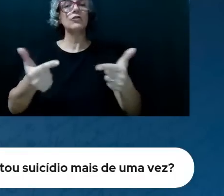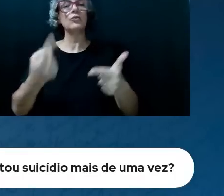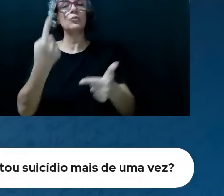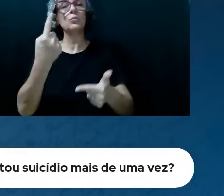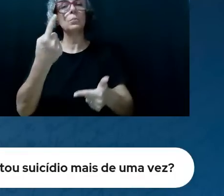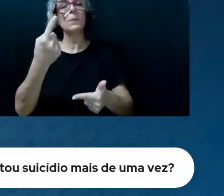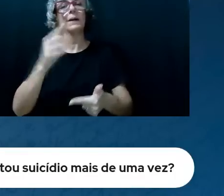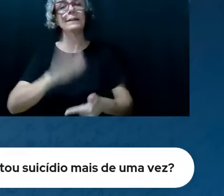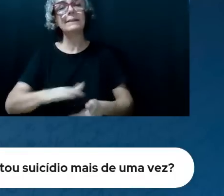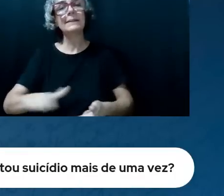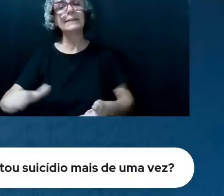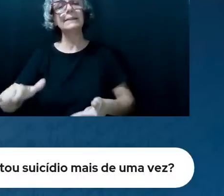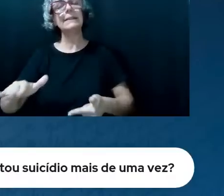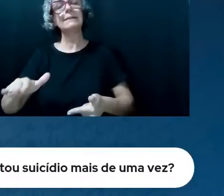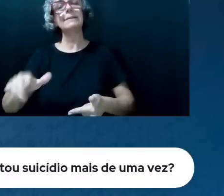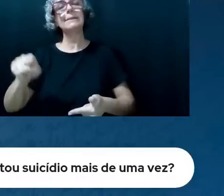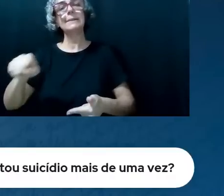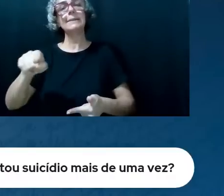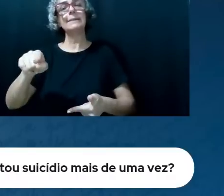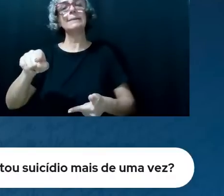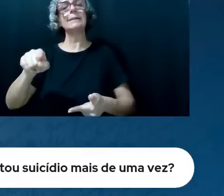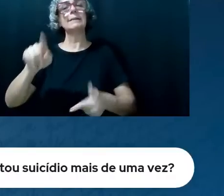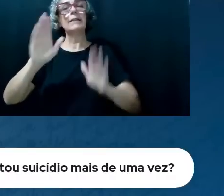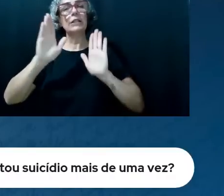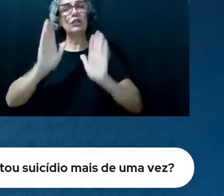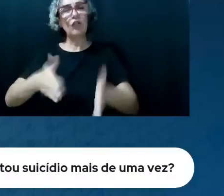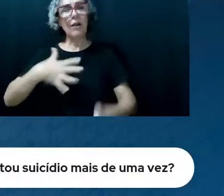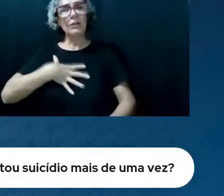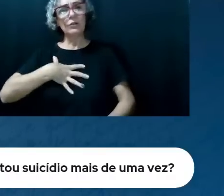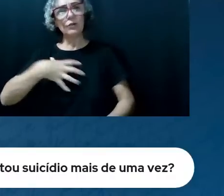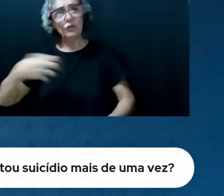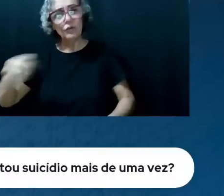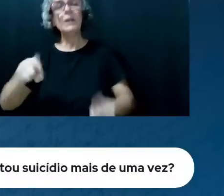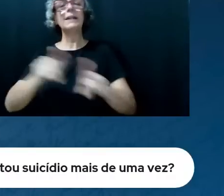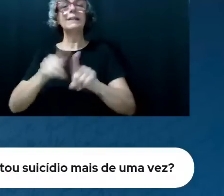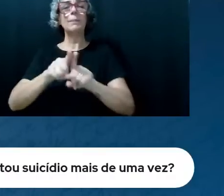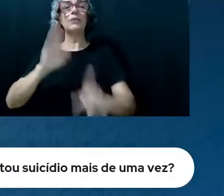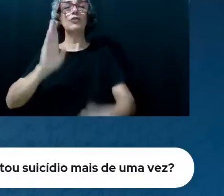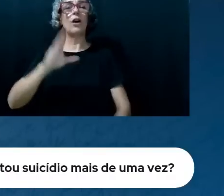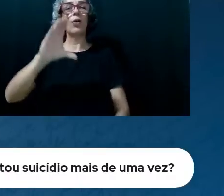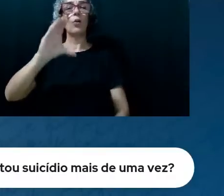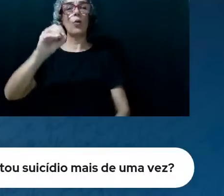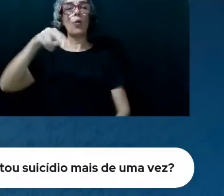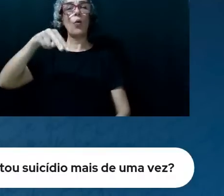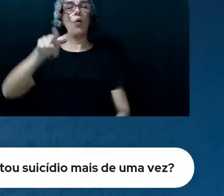convulsiona e já tentou suicídio mais de uma vez? Desafiador.